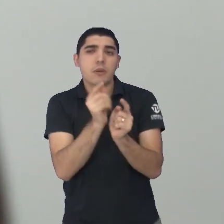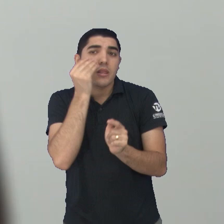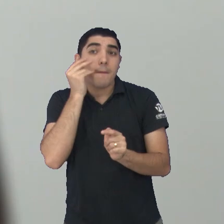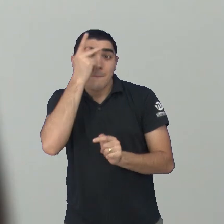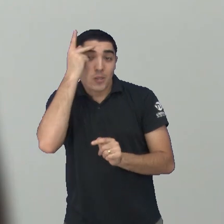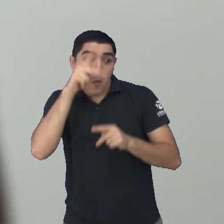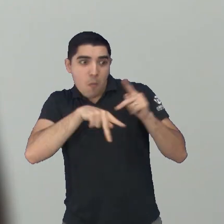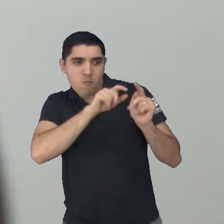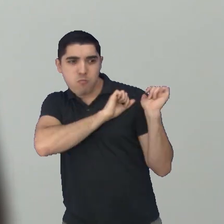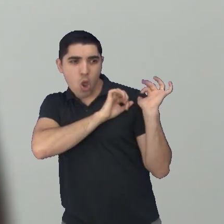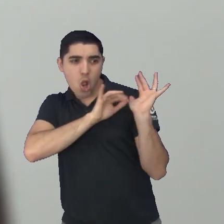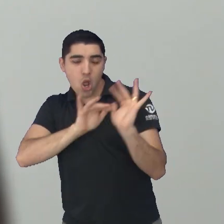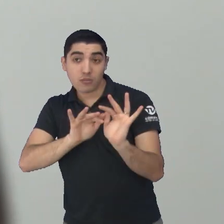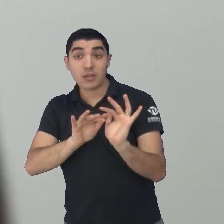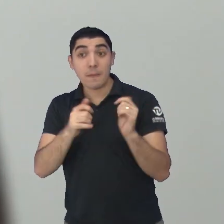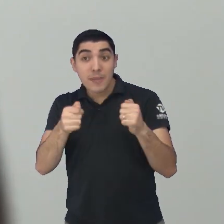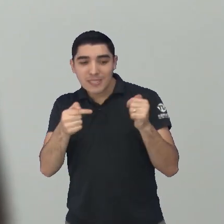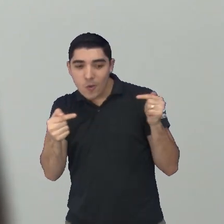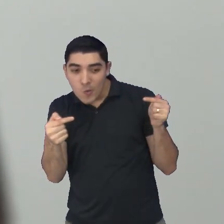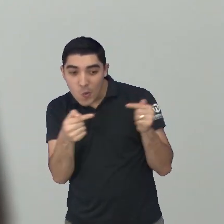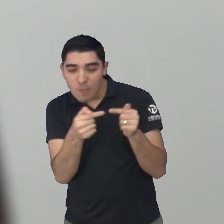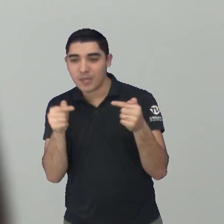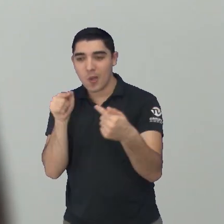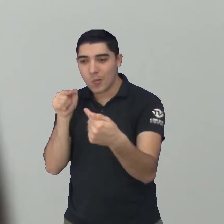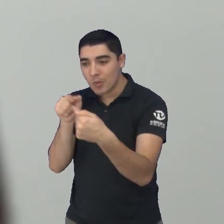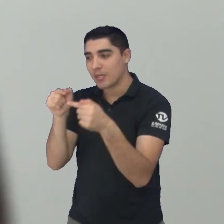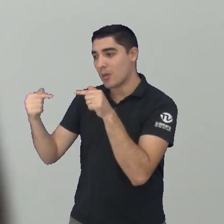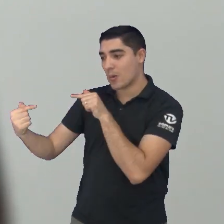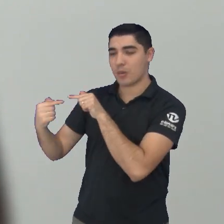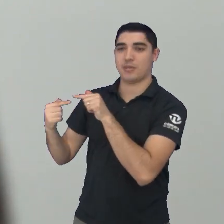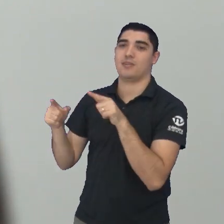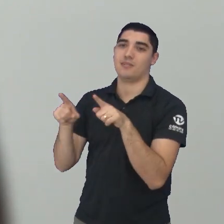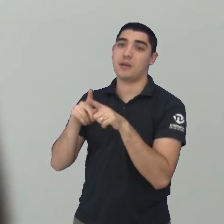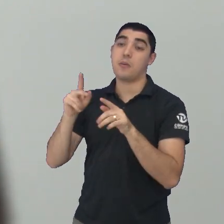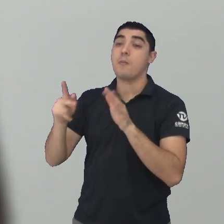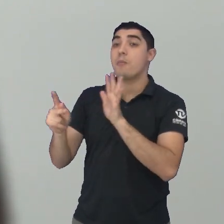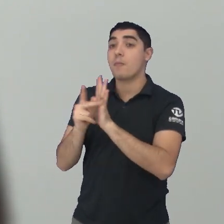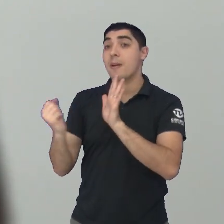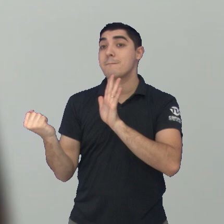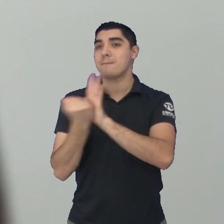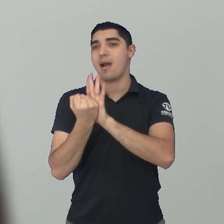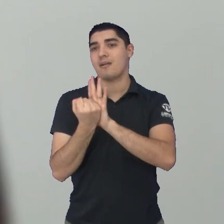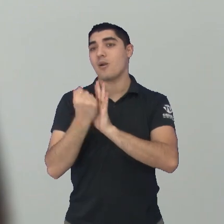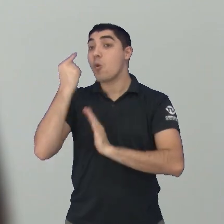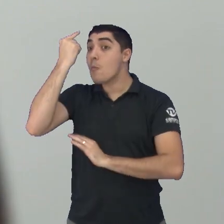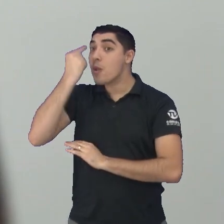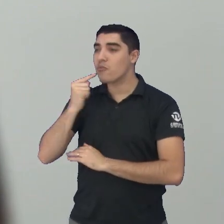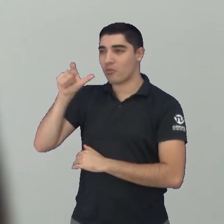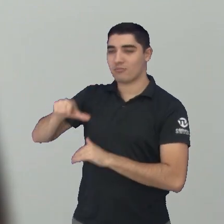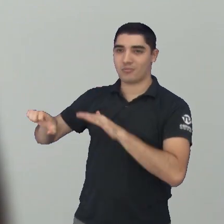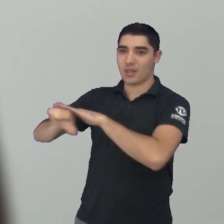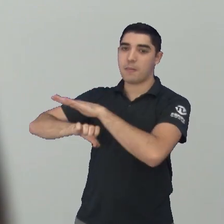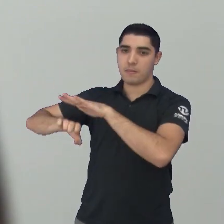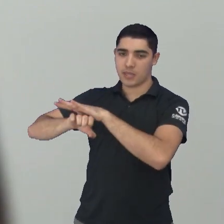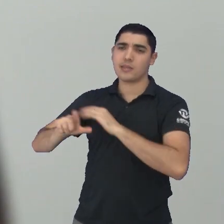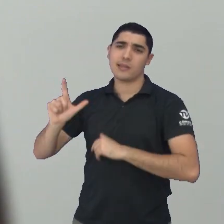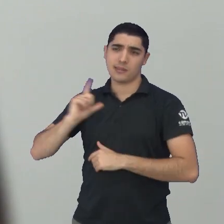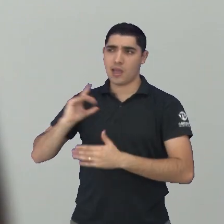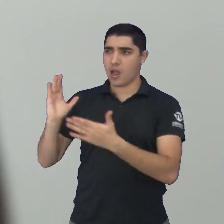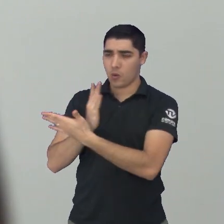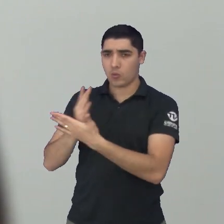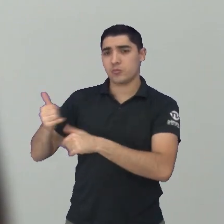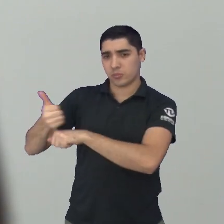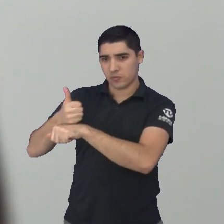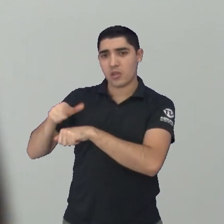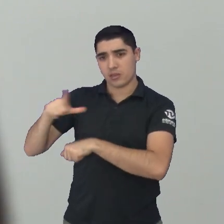vai estar nas cores, na grafia da marca do empresário, né? E hoje existem profissionais que são experientes e